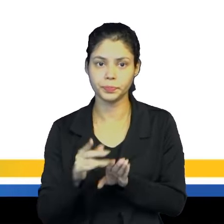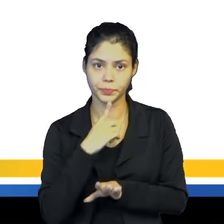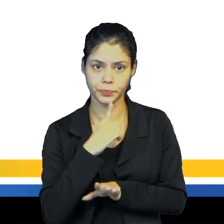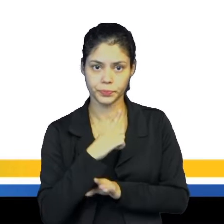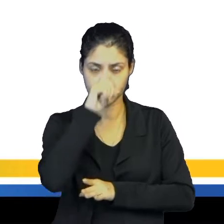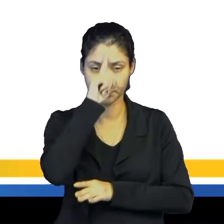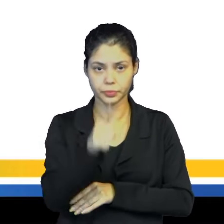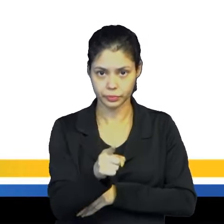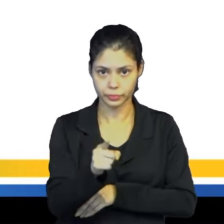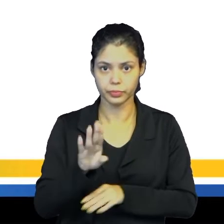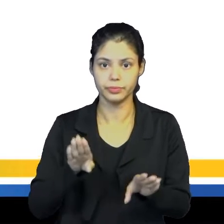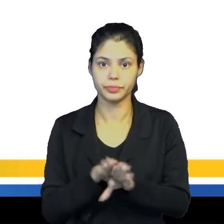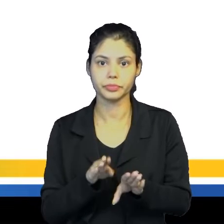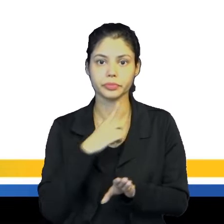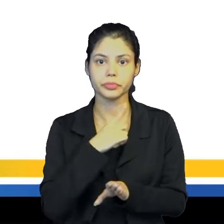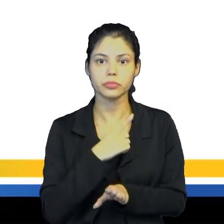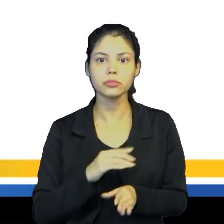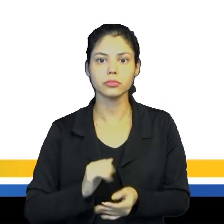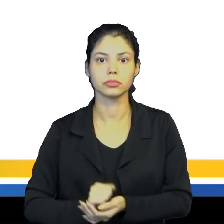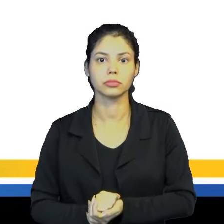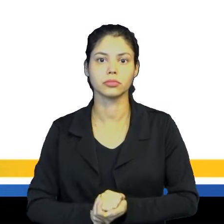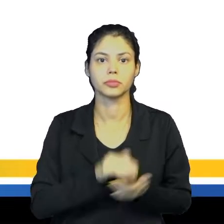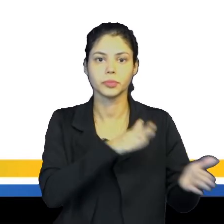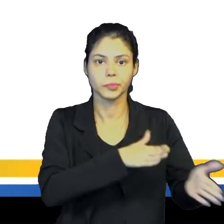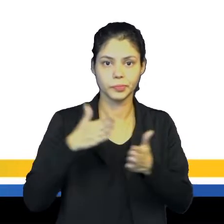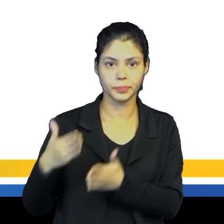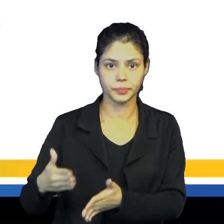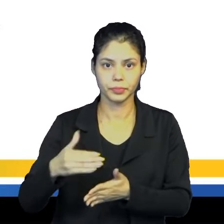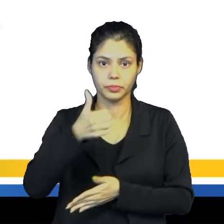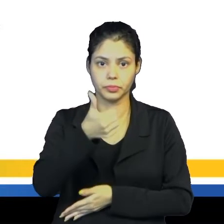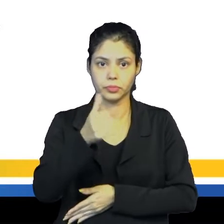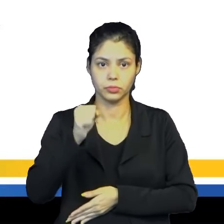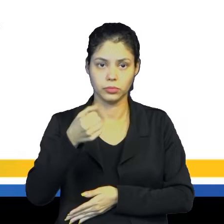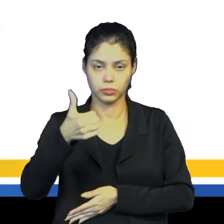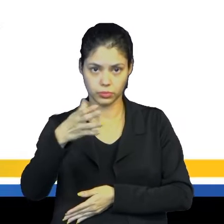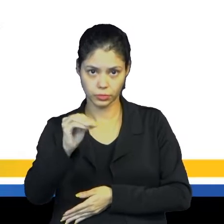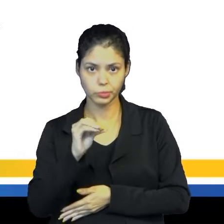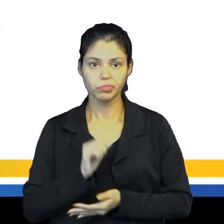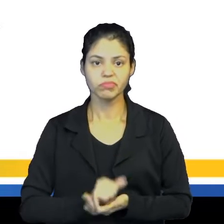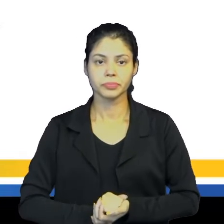por liberdades, né, acabam se intensificando aí a partir de 1810.